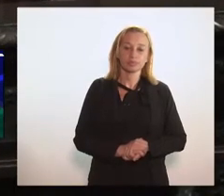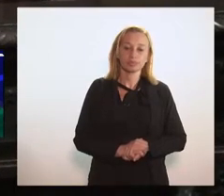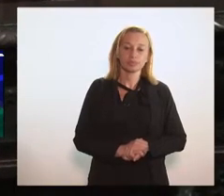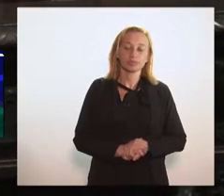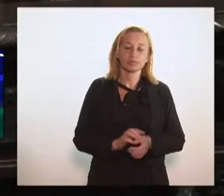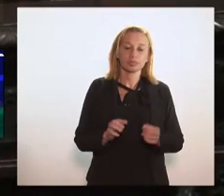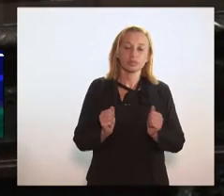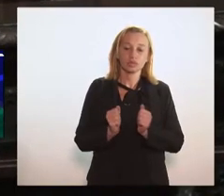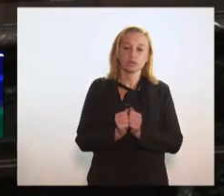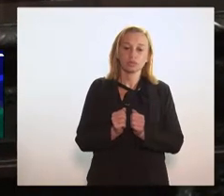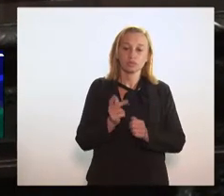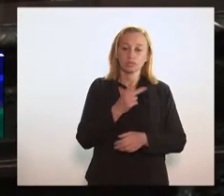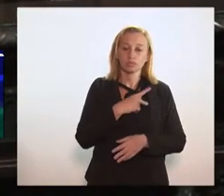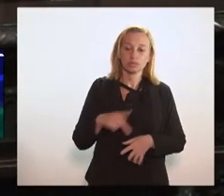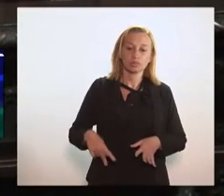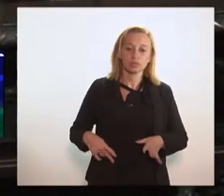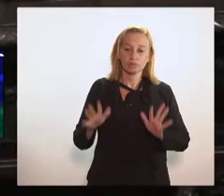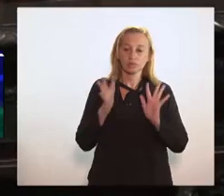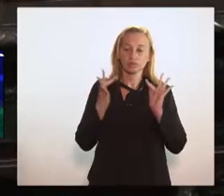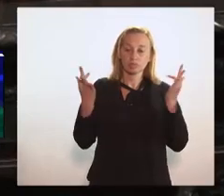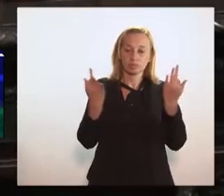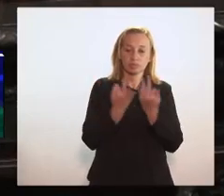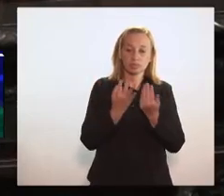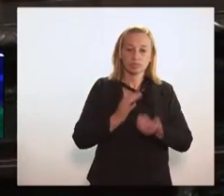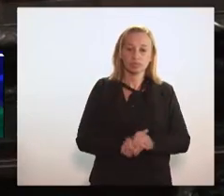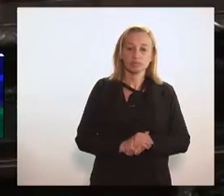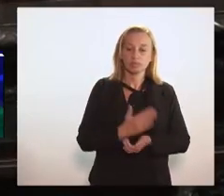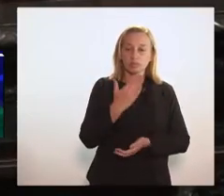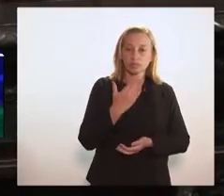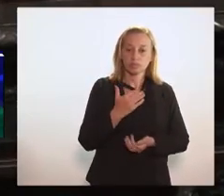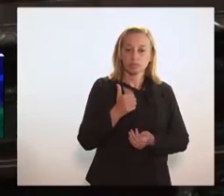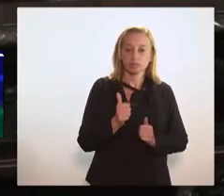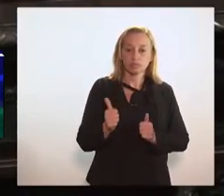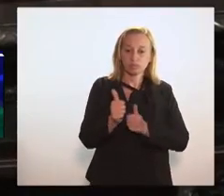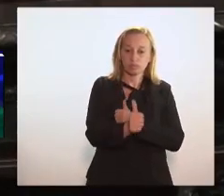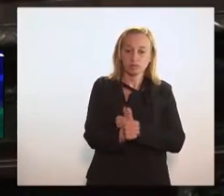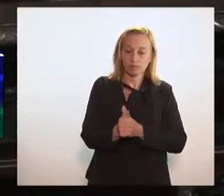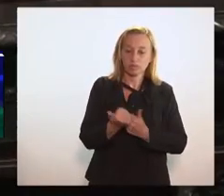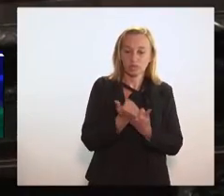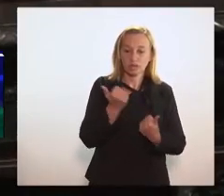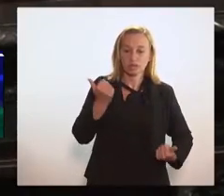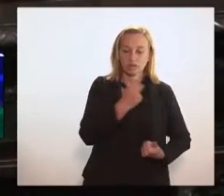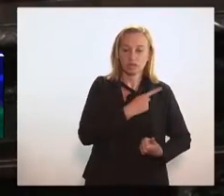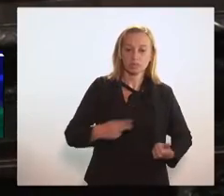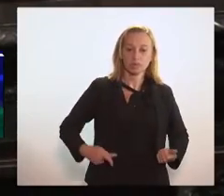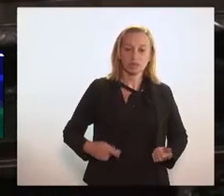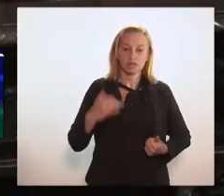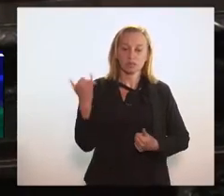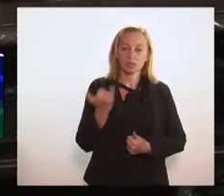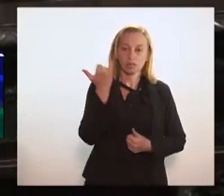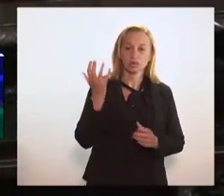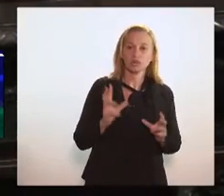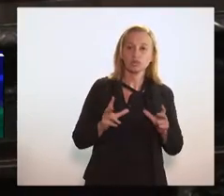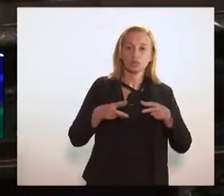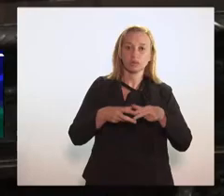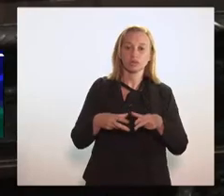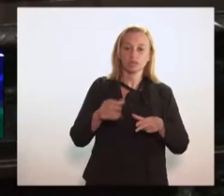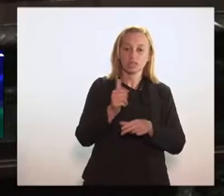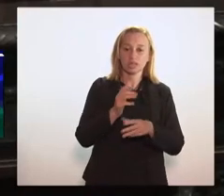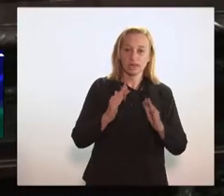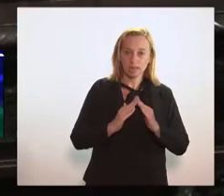oportunizaram, junto com o presidente Mano Família, estar à frente da vice-presidência dessa importante comissão aqui dessa